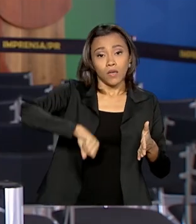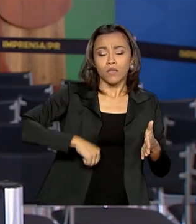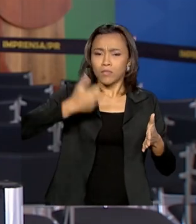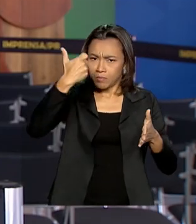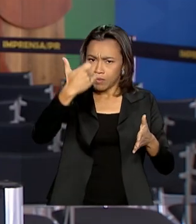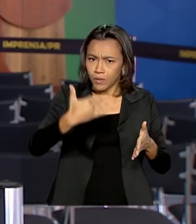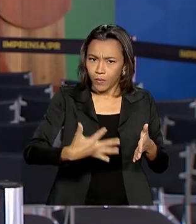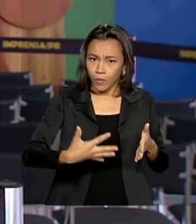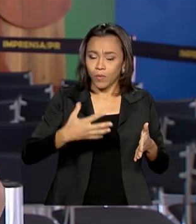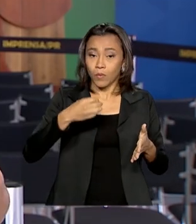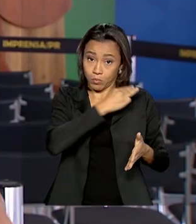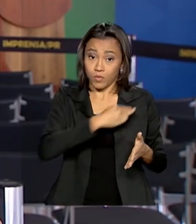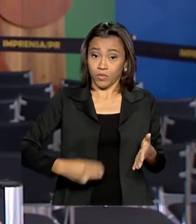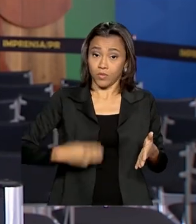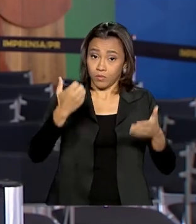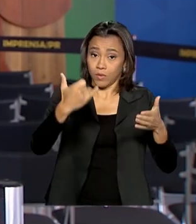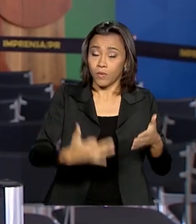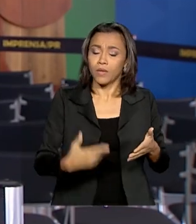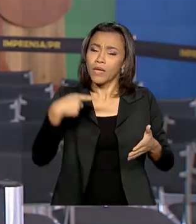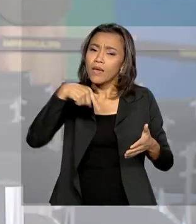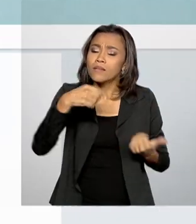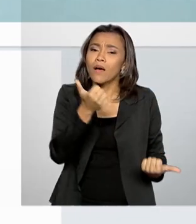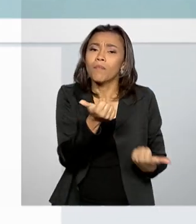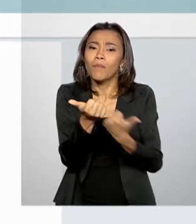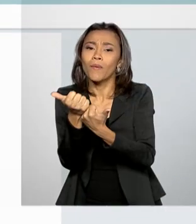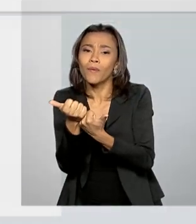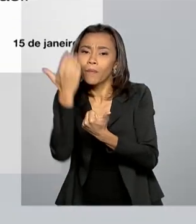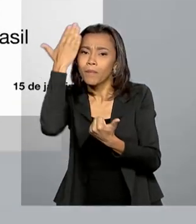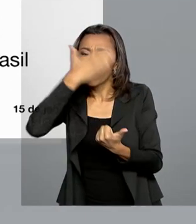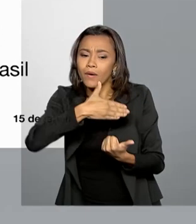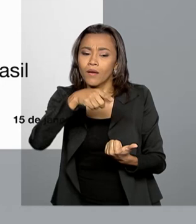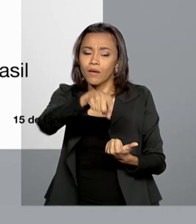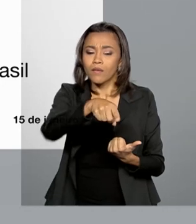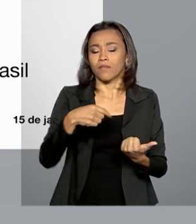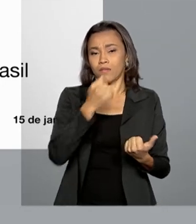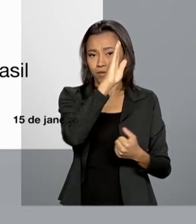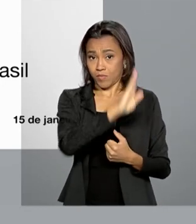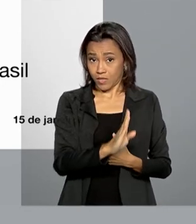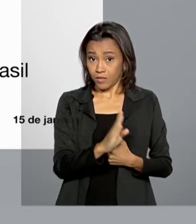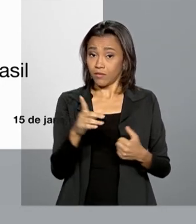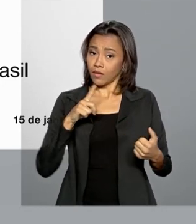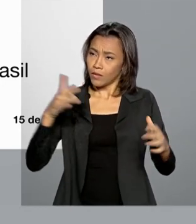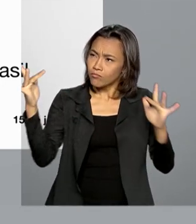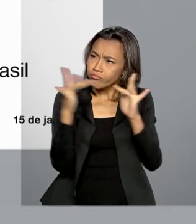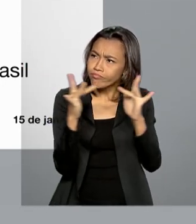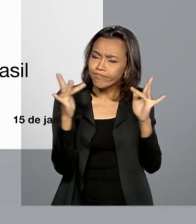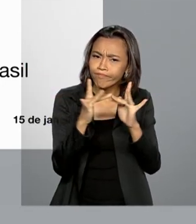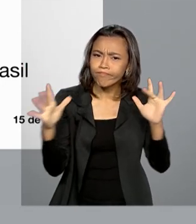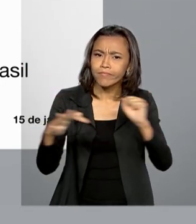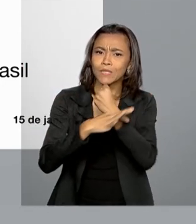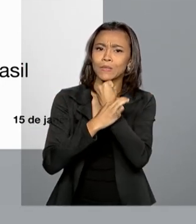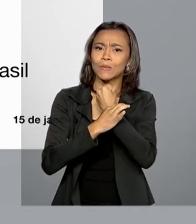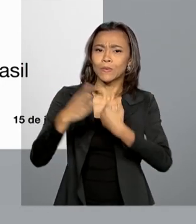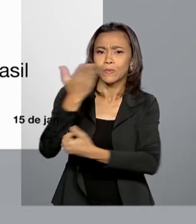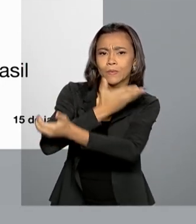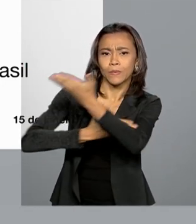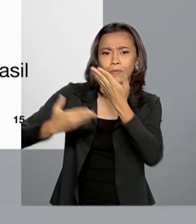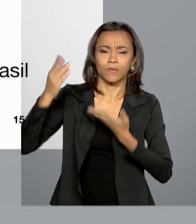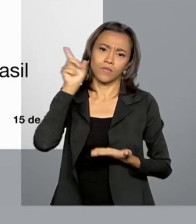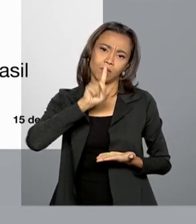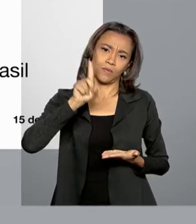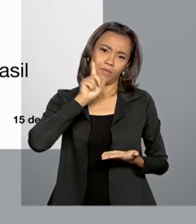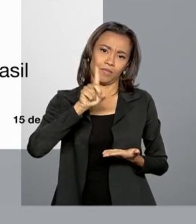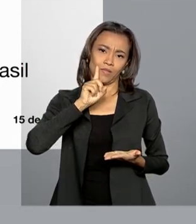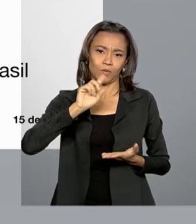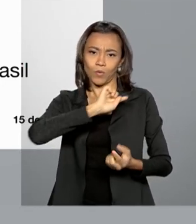desse apoio comprova mais uma vez que o Brasil está construindo uma parceria sólida com os Estados Unidos em benefício da